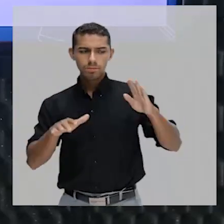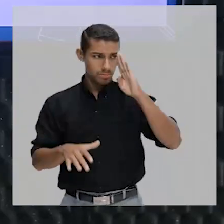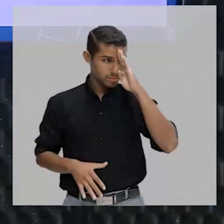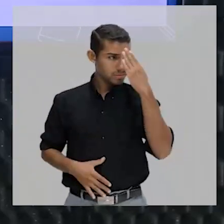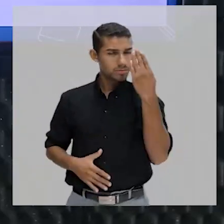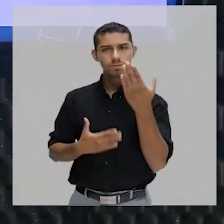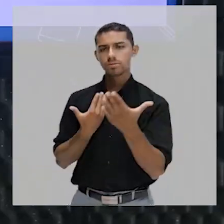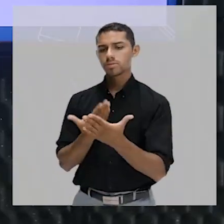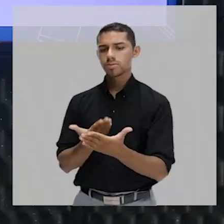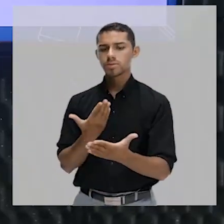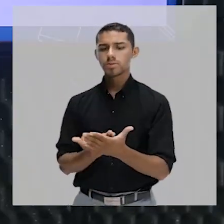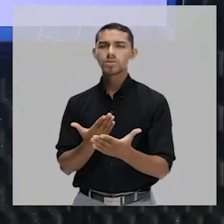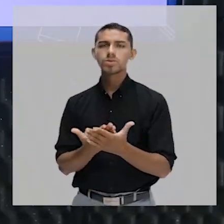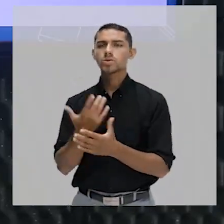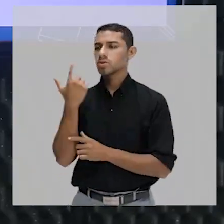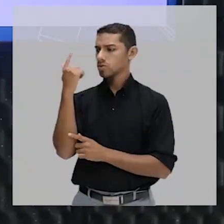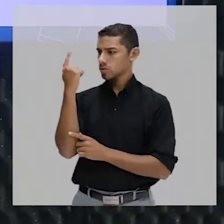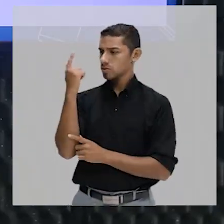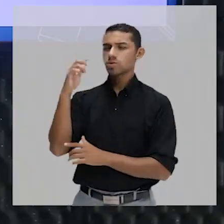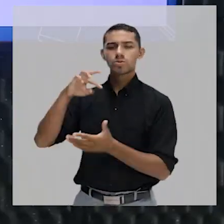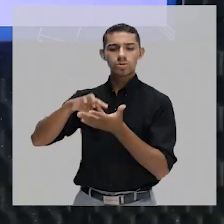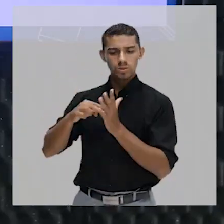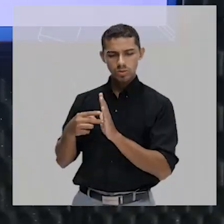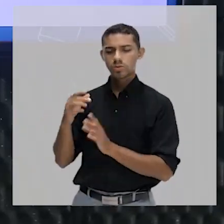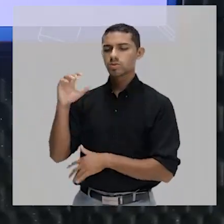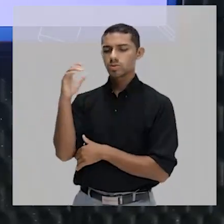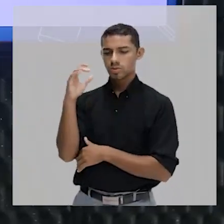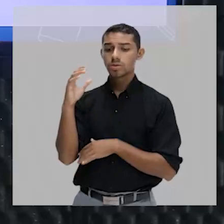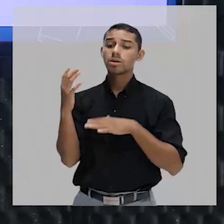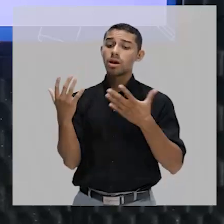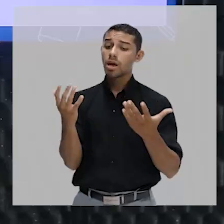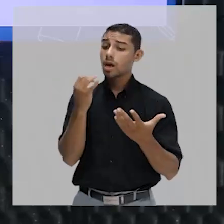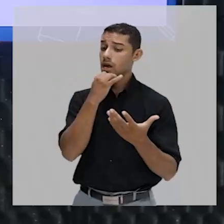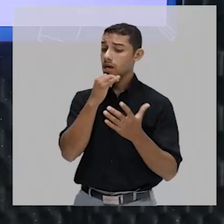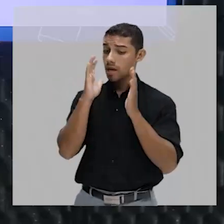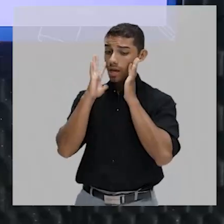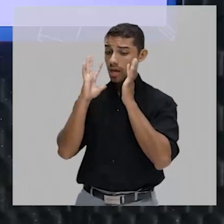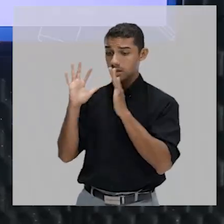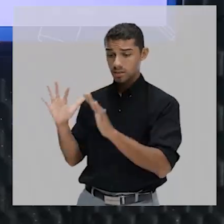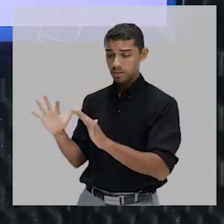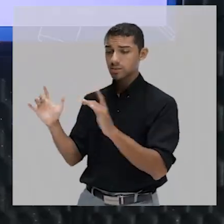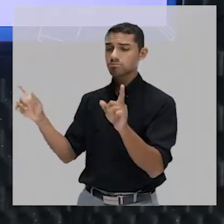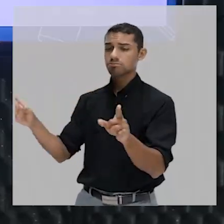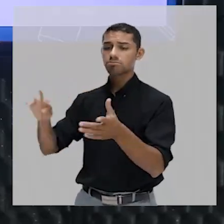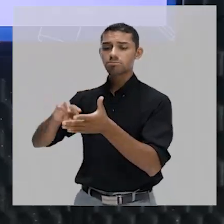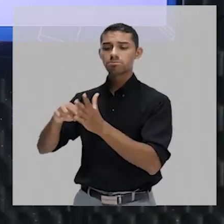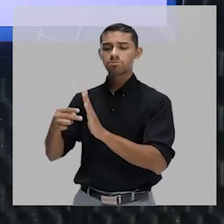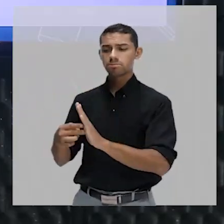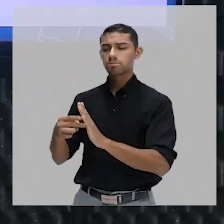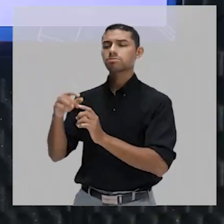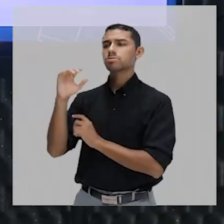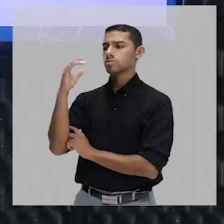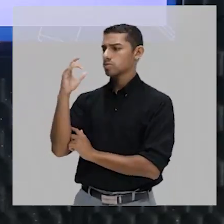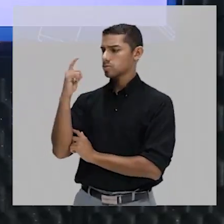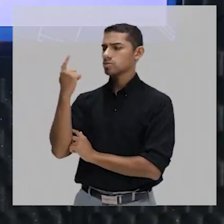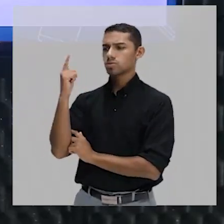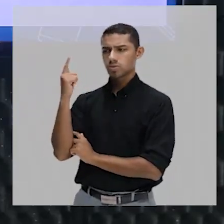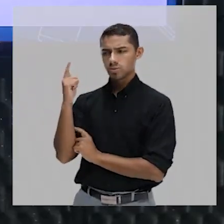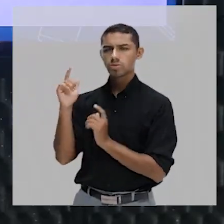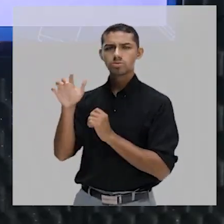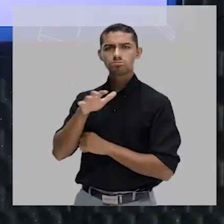elemento de estudo da geografia enquanto ciência, tá certo? Muita atenção. Esse conceito de espaço geográfico, ele está em constante